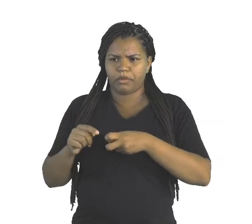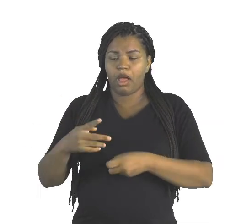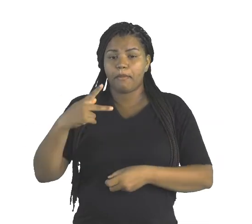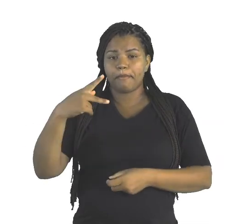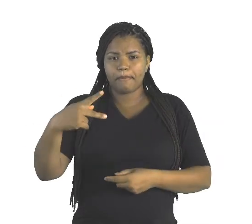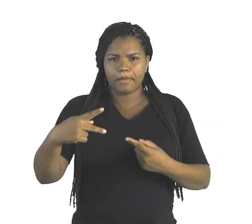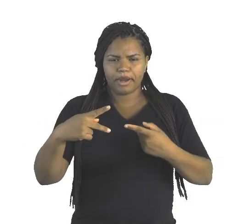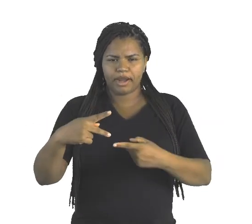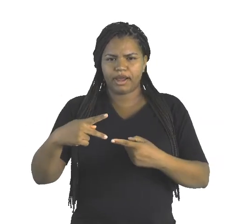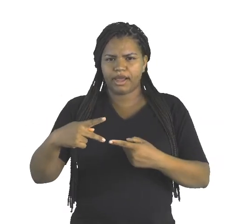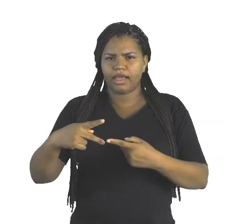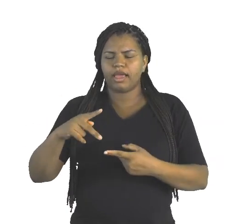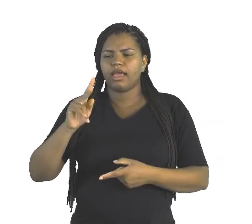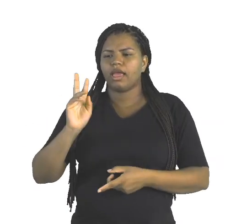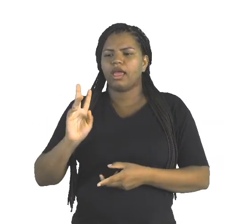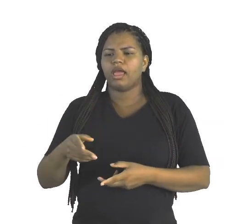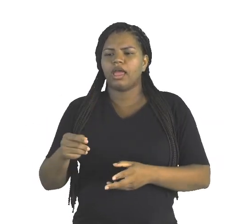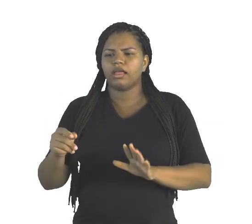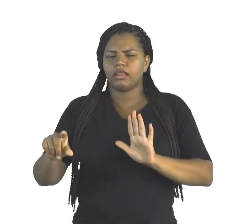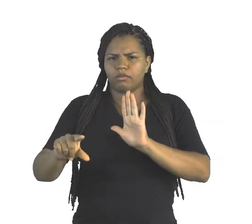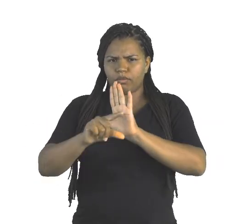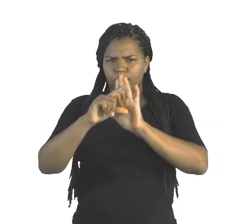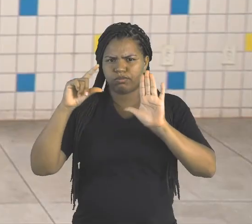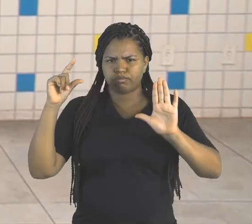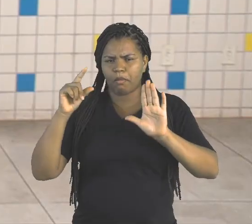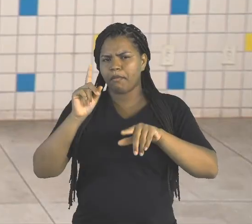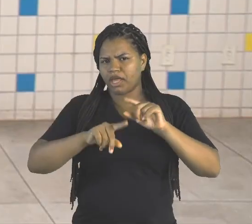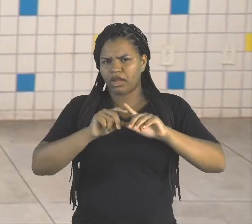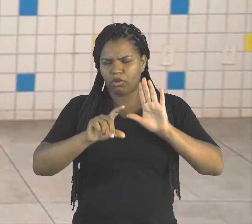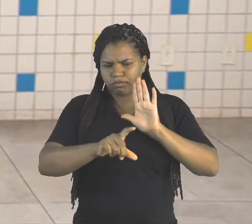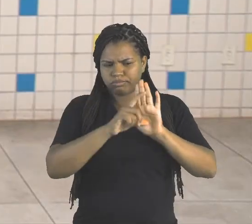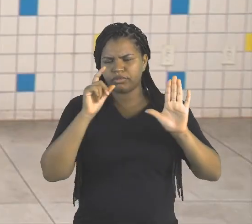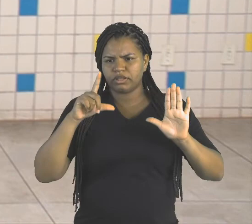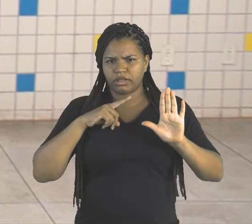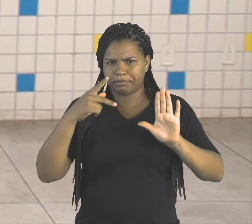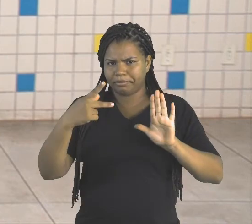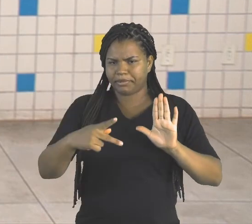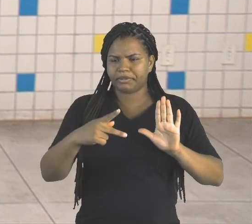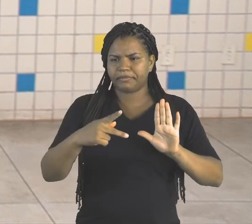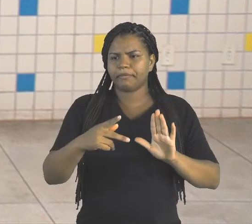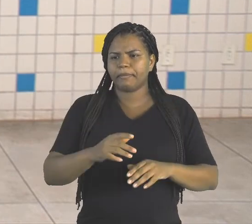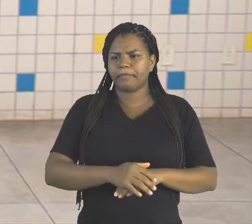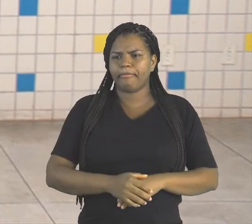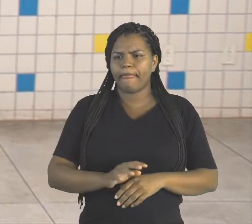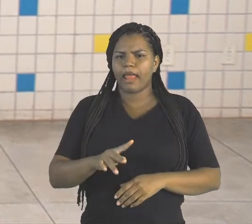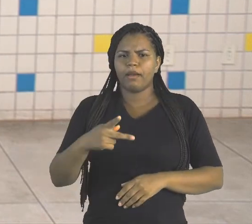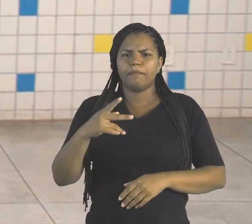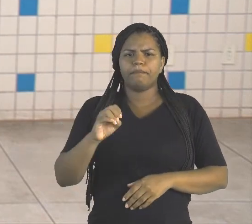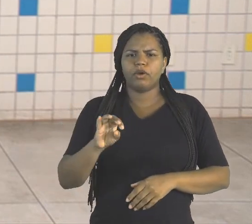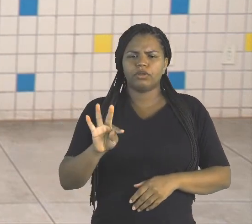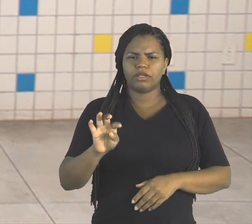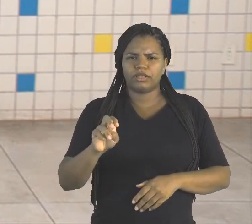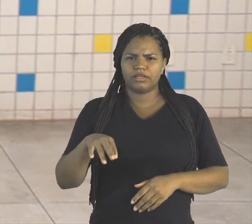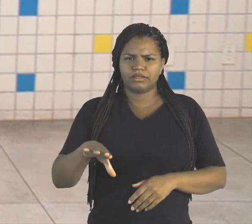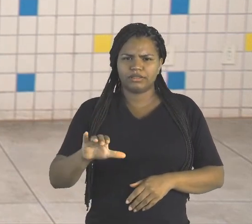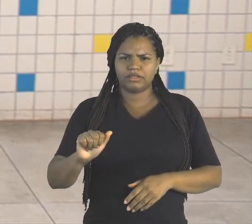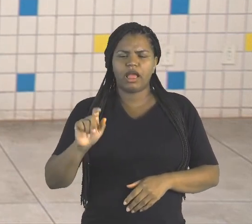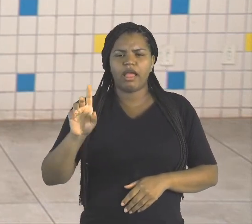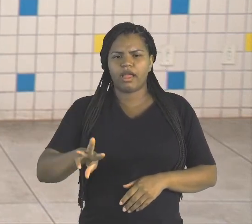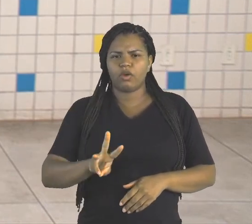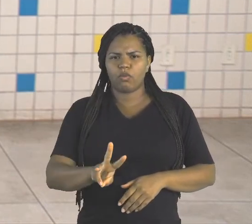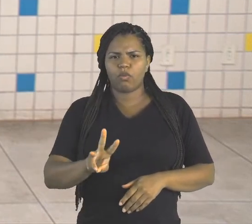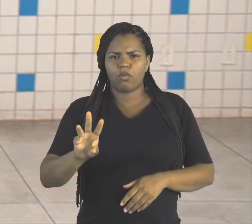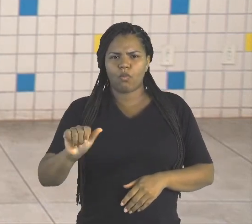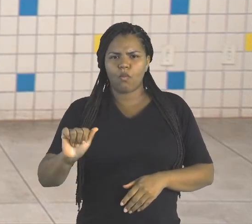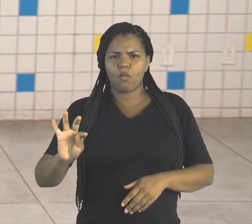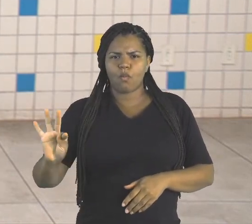na etiqueta do aparelho. Todo aparelho, como eu já disse antes, pessoal, possui a potência que é dada em watts. E